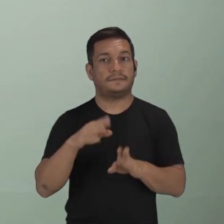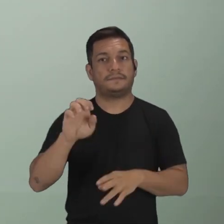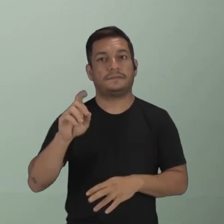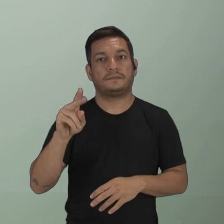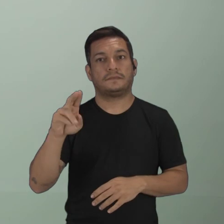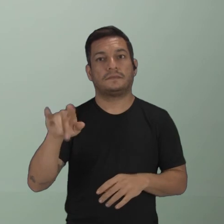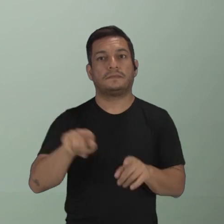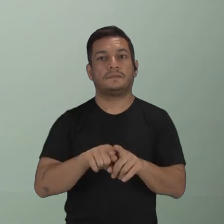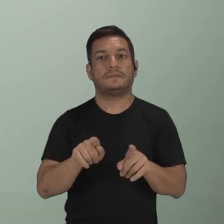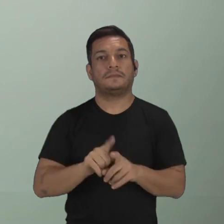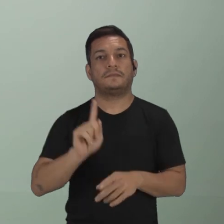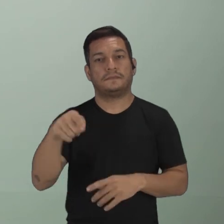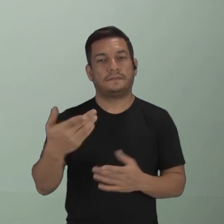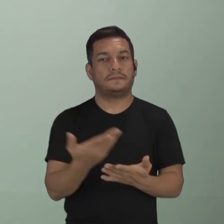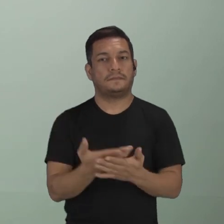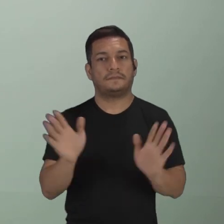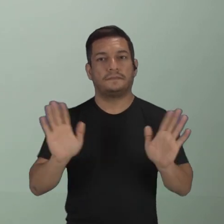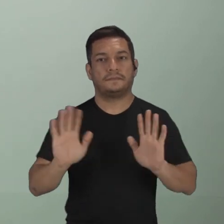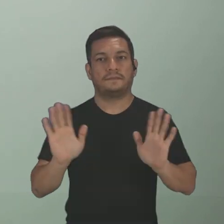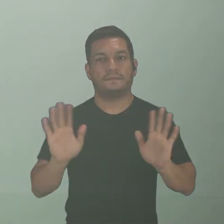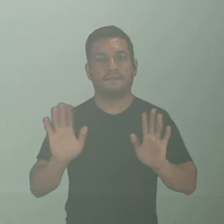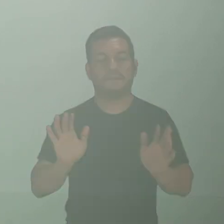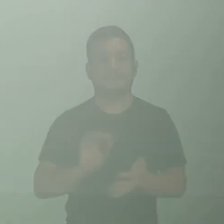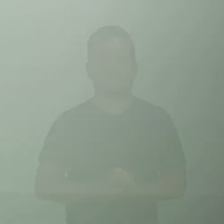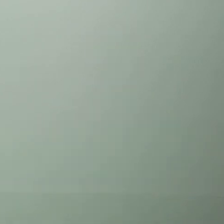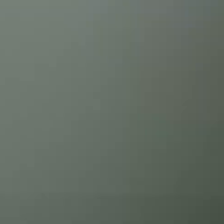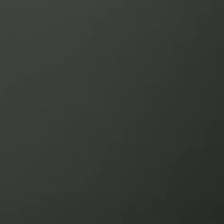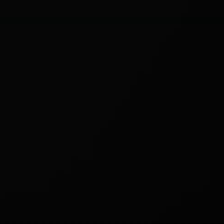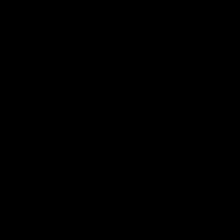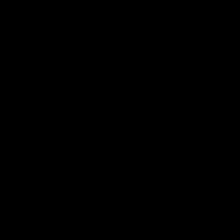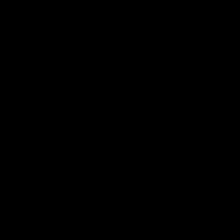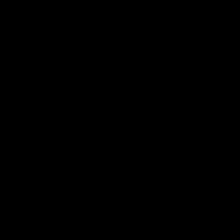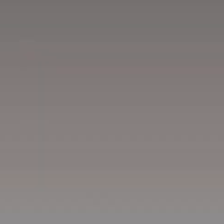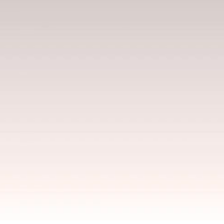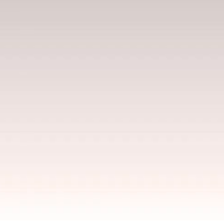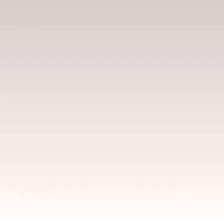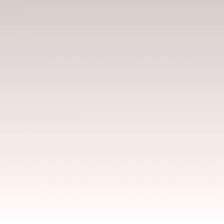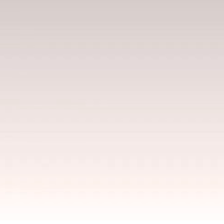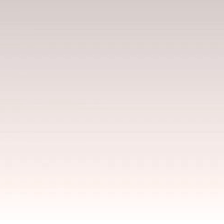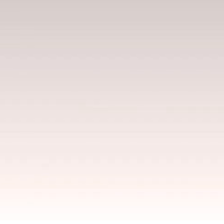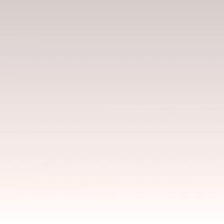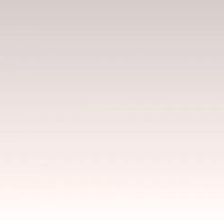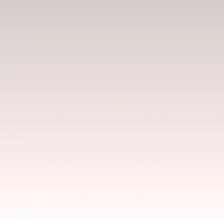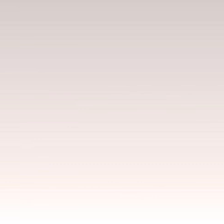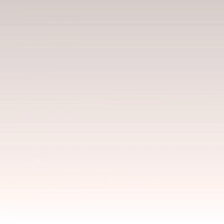Eduque e nos veremos num próximo encontro. Até mais!